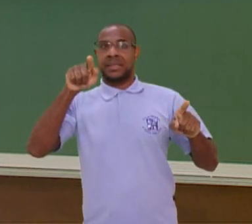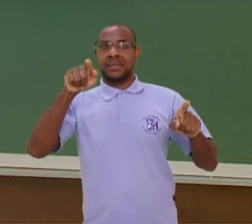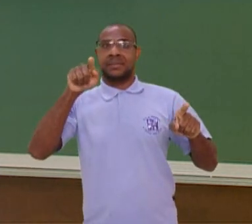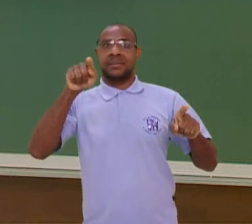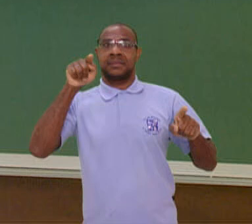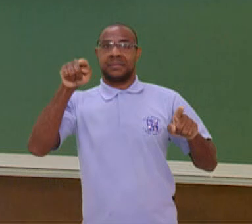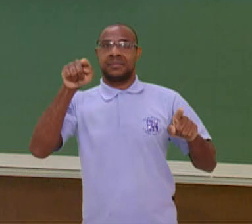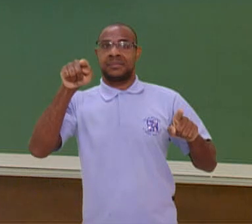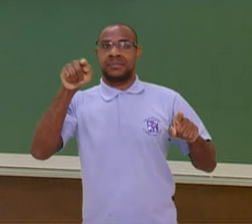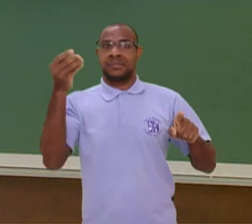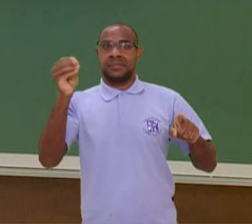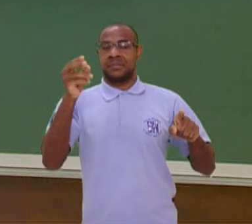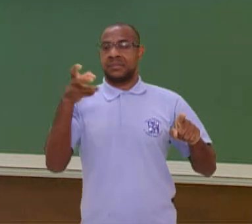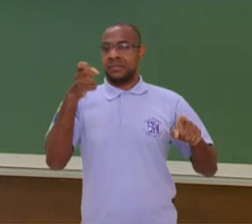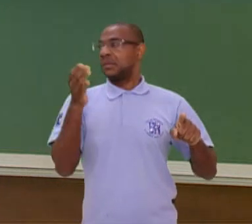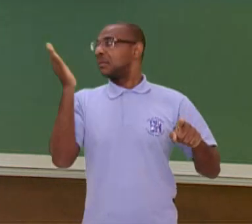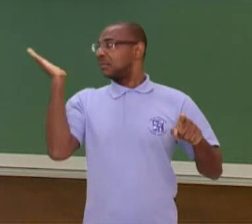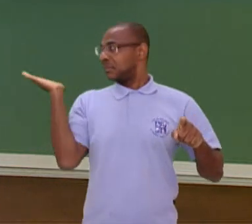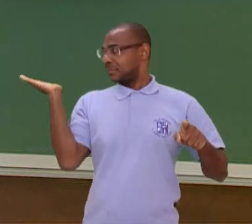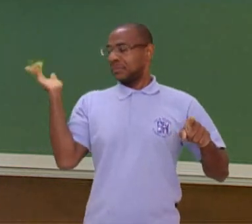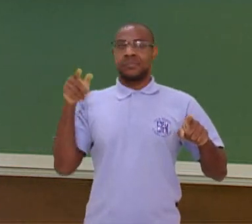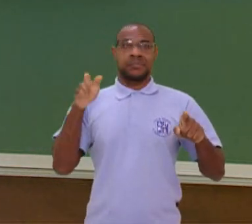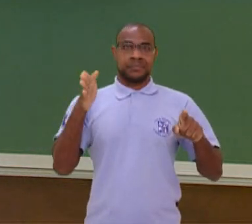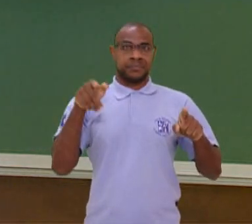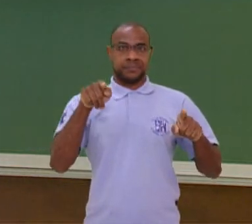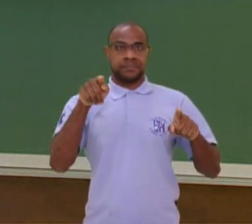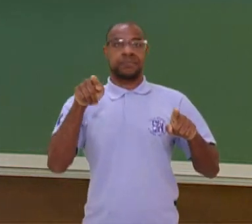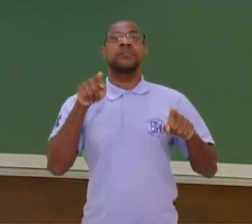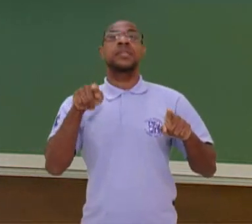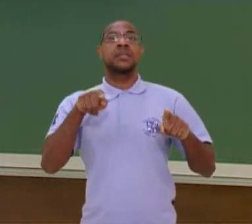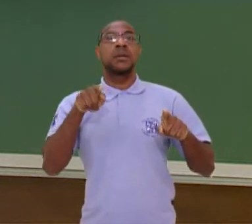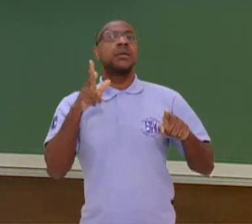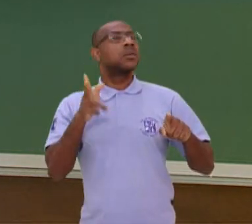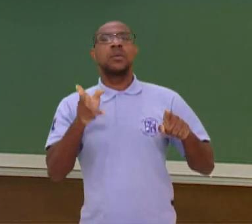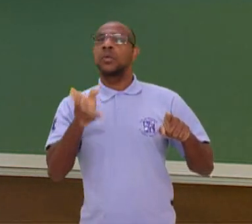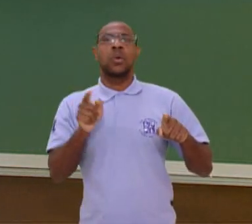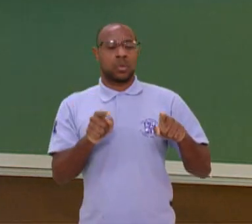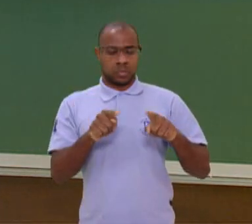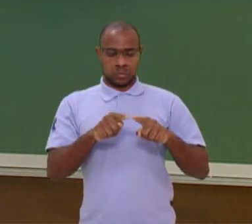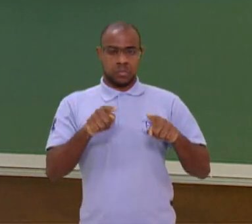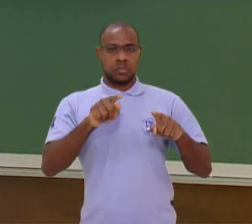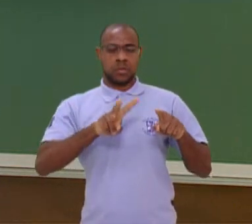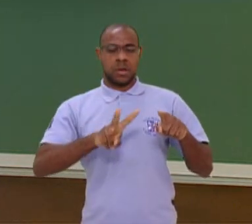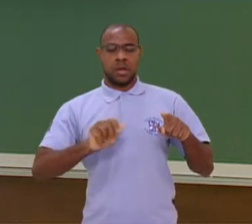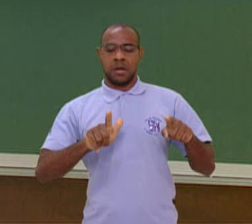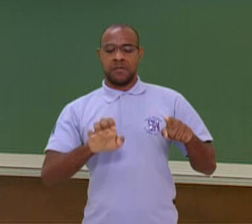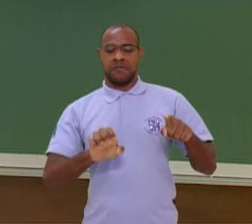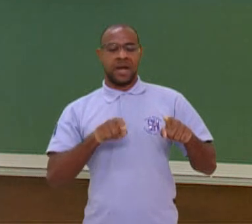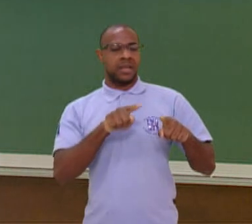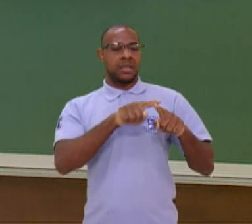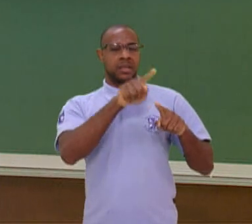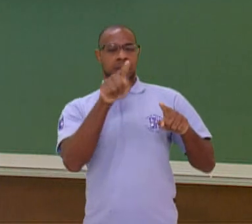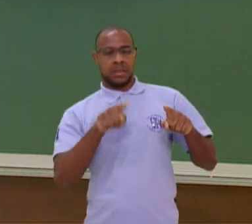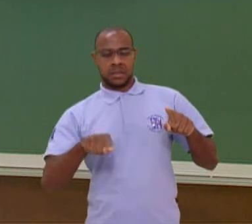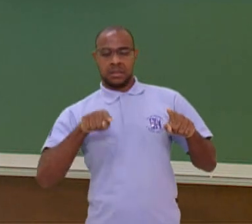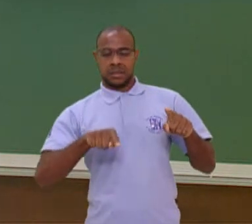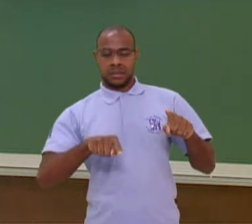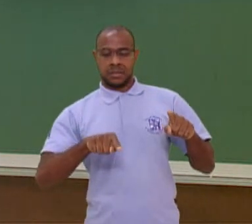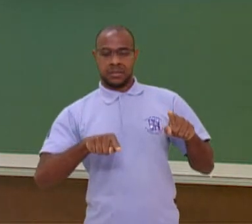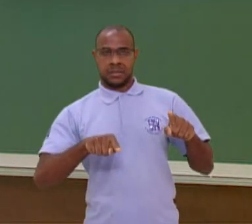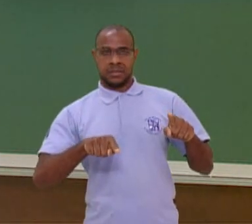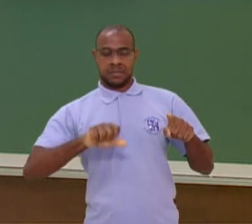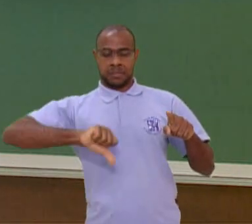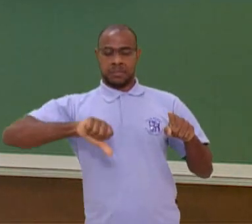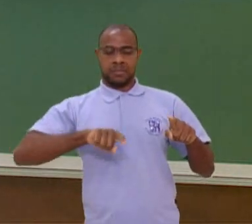de onda, mas vamos definir isso nas próximas aulas. A mesma coisa eu posso pegar pela parte de baixo, de um vale ou de um ponto negativo até